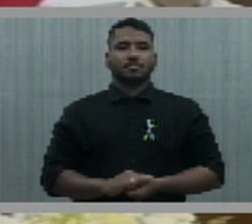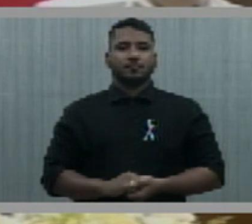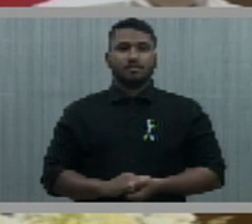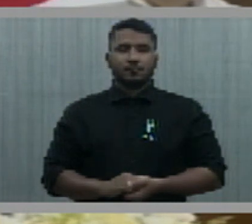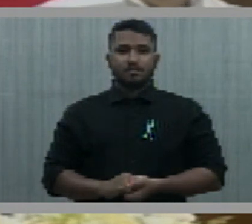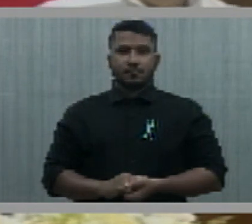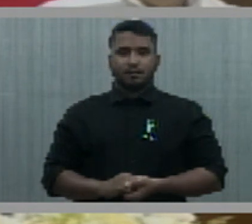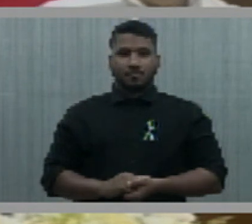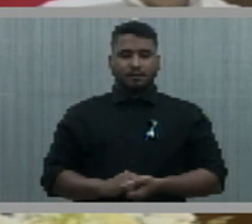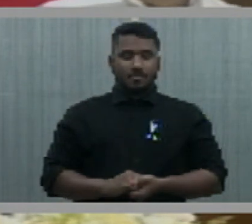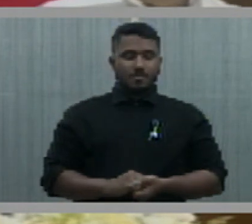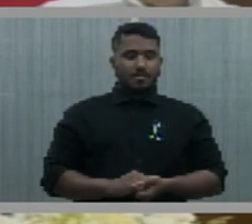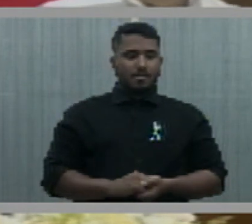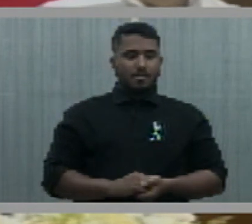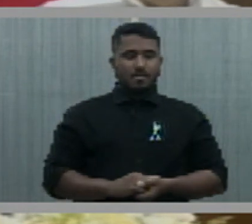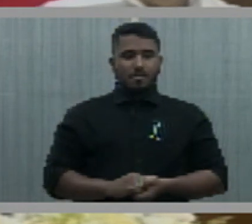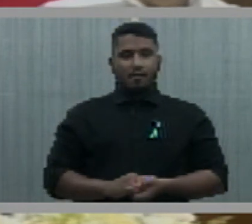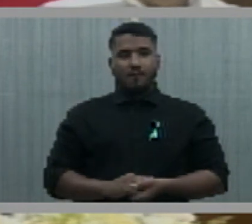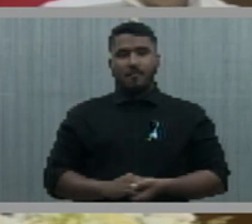em 18...